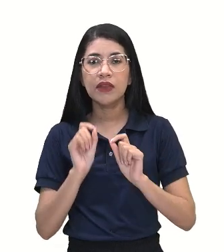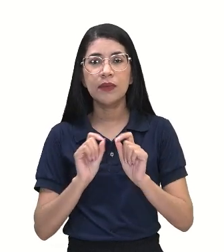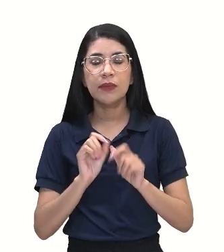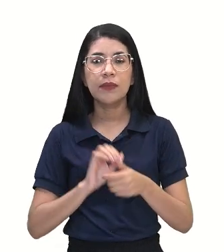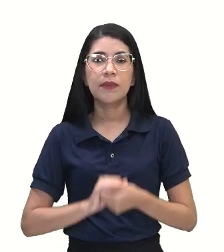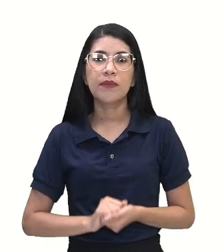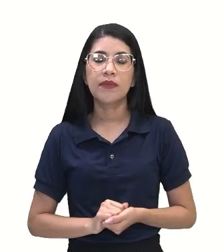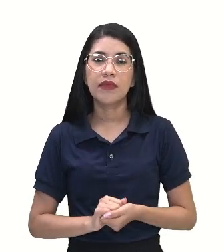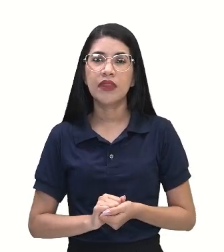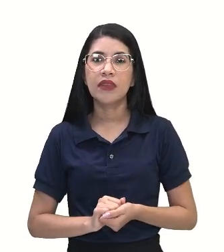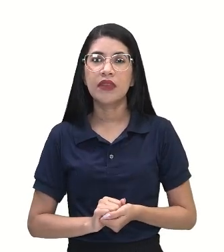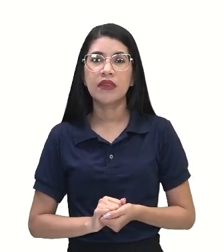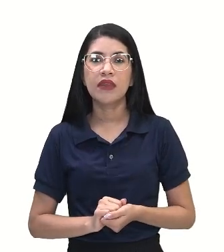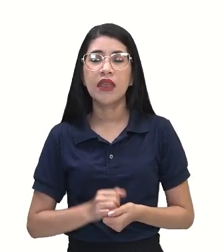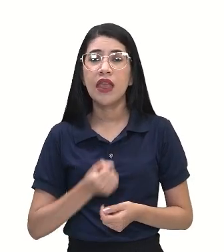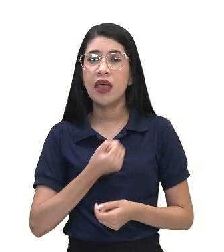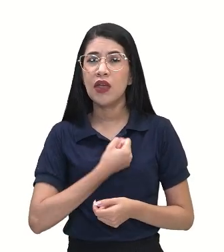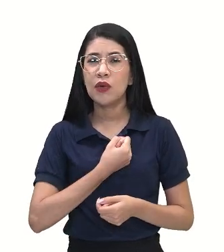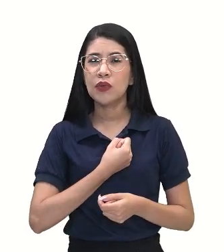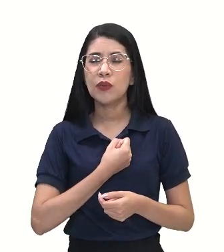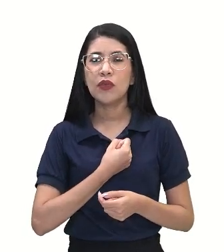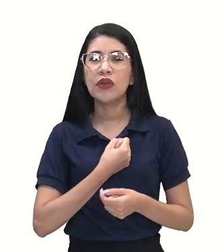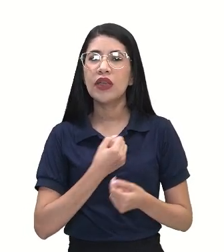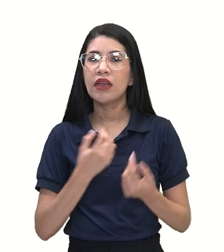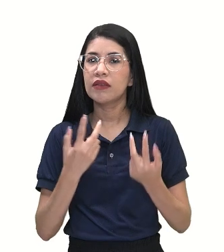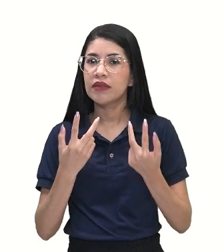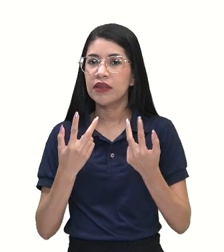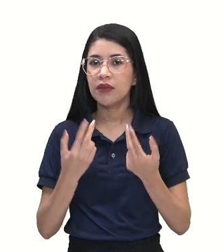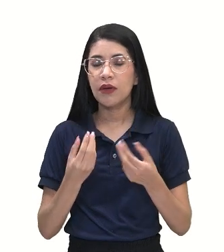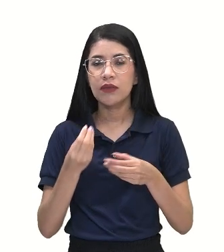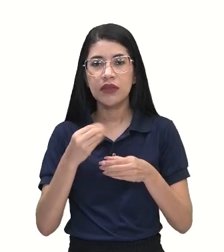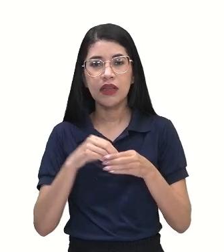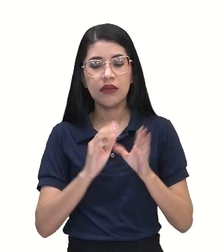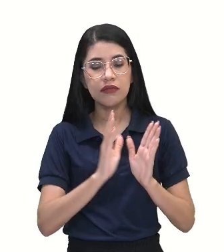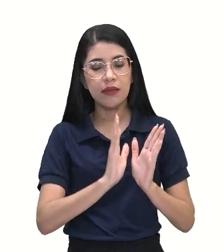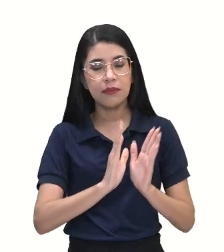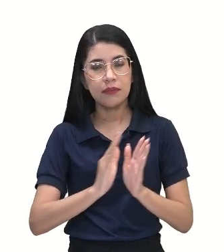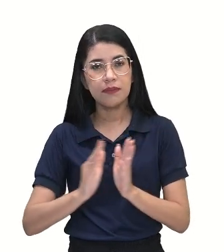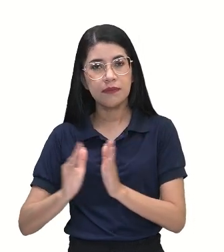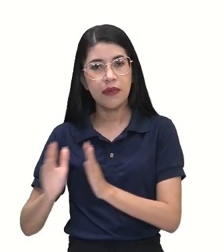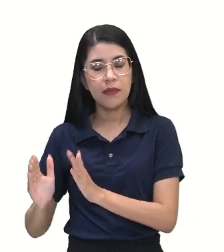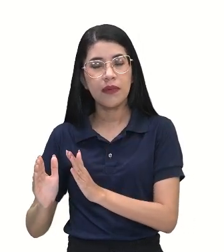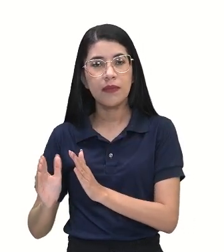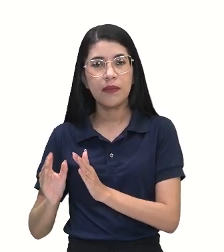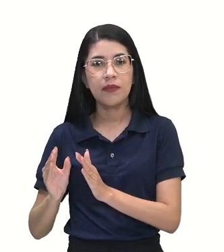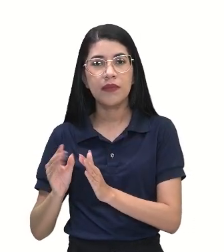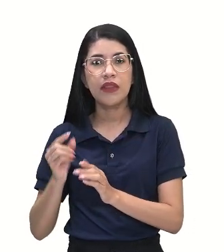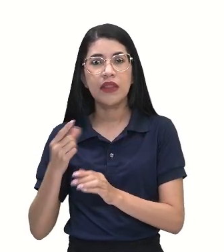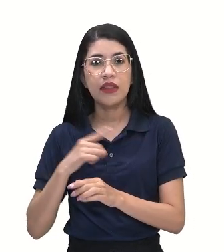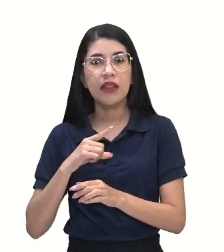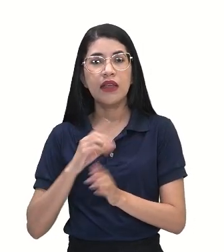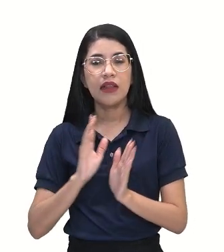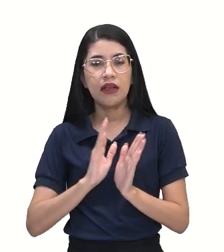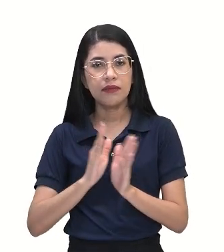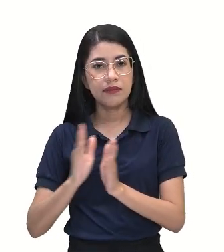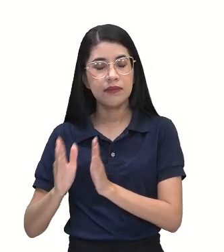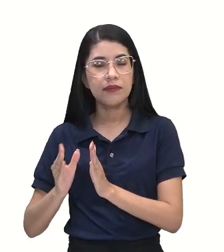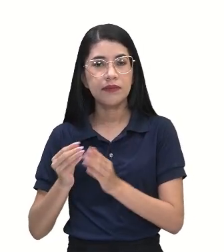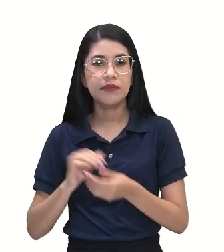é aquele termo, é um termo comum dentro dessa sequência numérica,